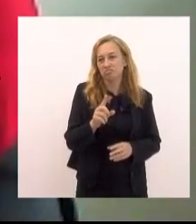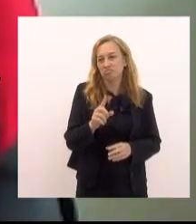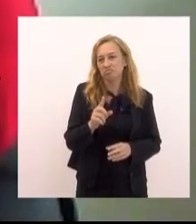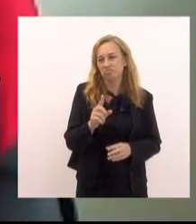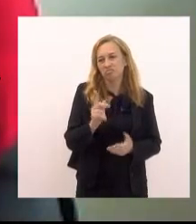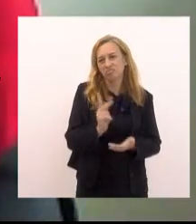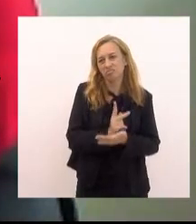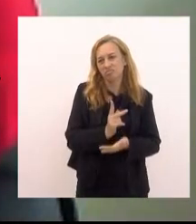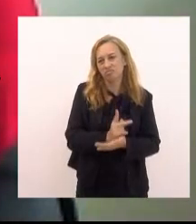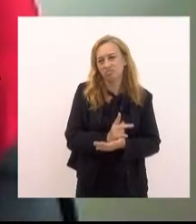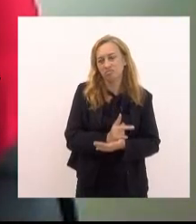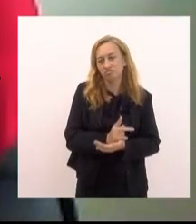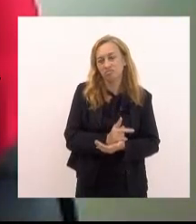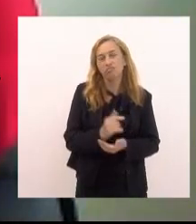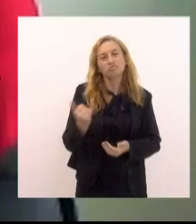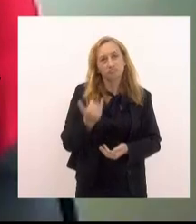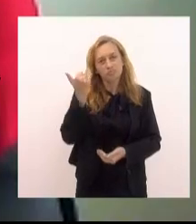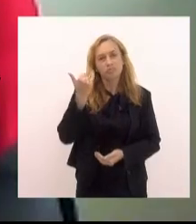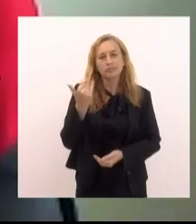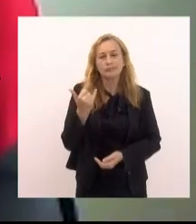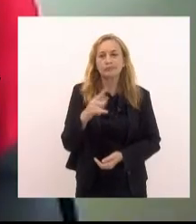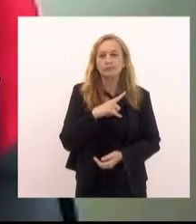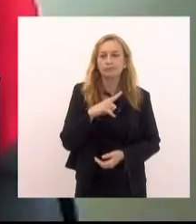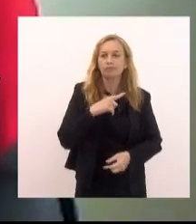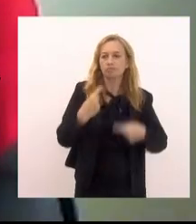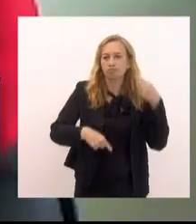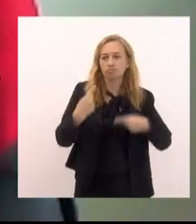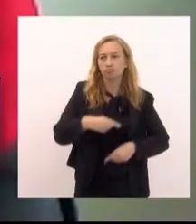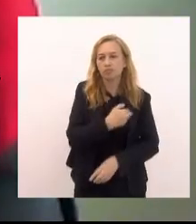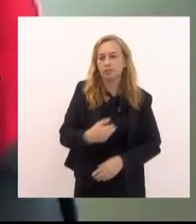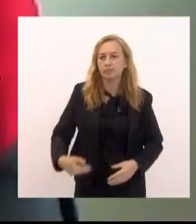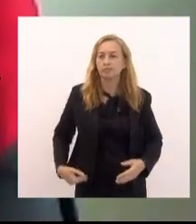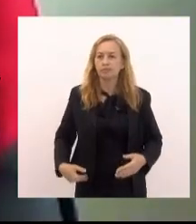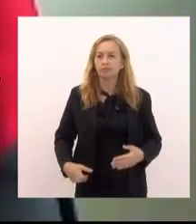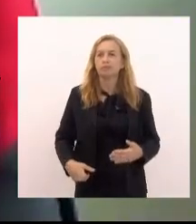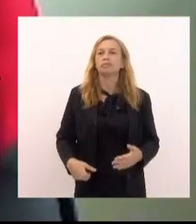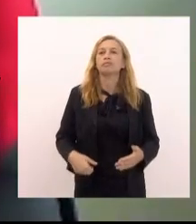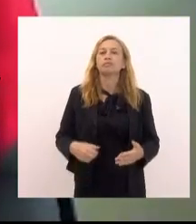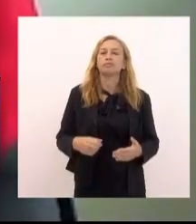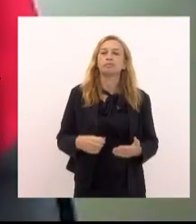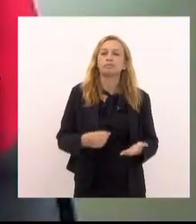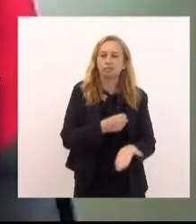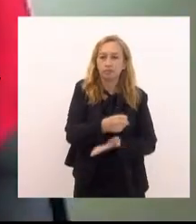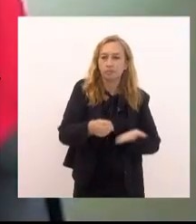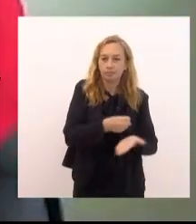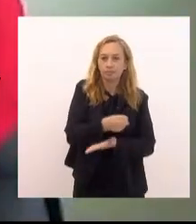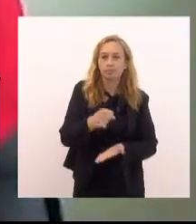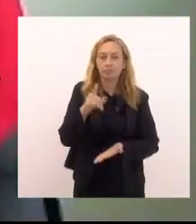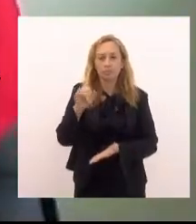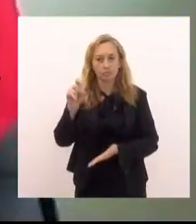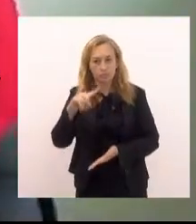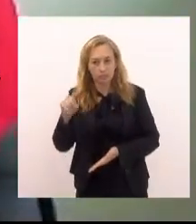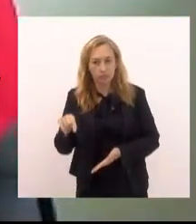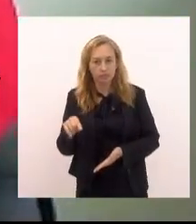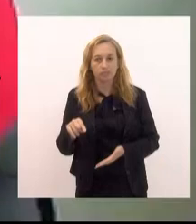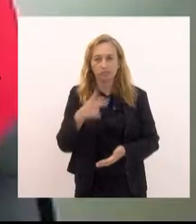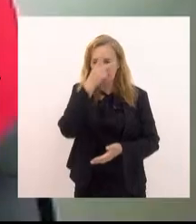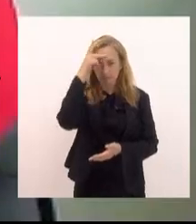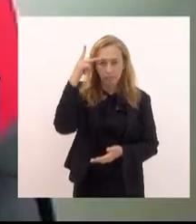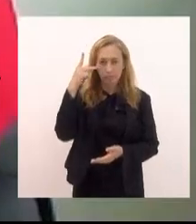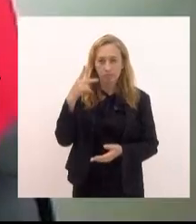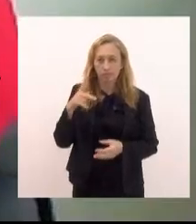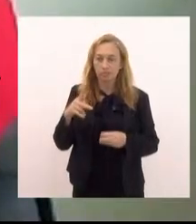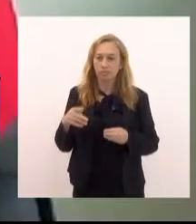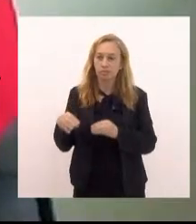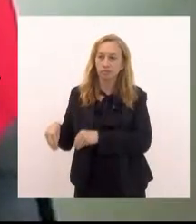Então, acho importante que a gente tenha aí uma política pública estabelecida para a questão do dossiê dos refugiados. E, por